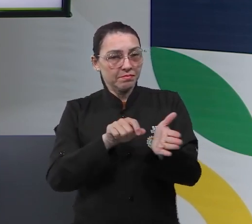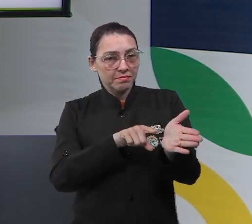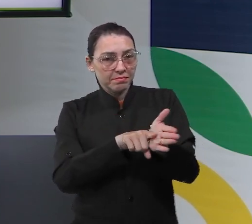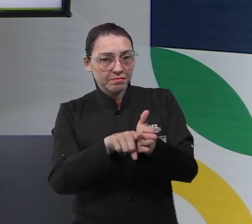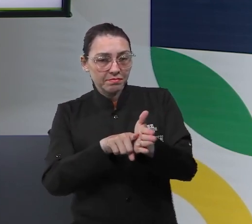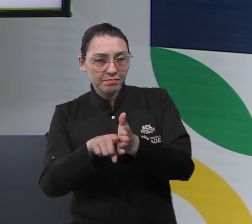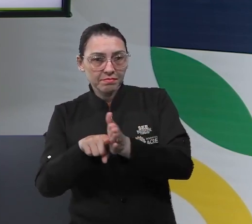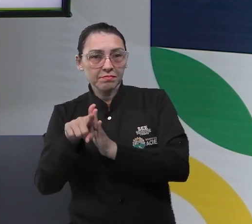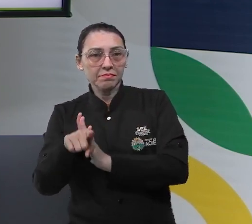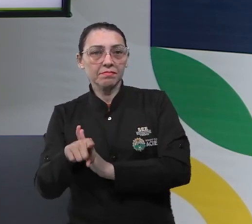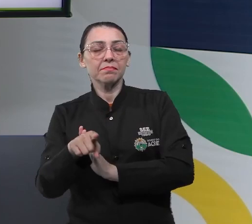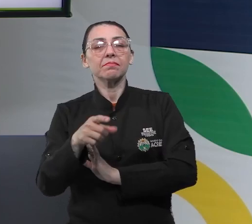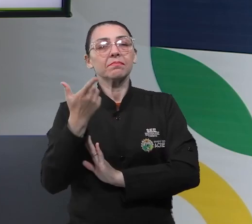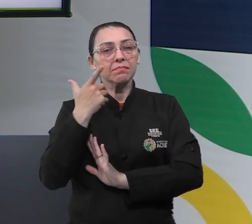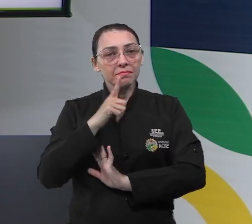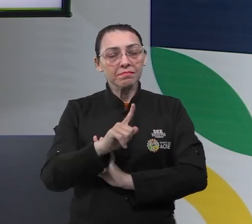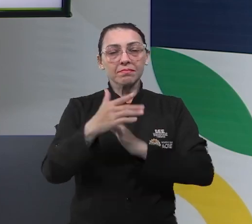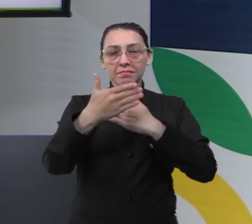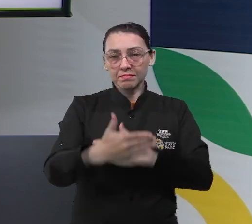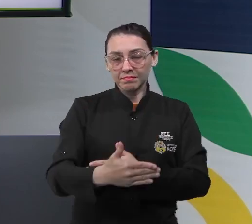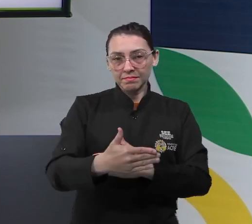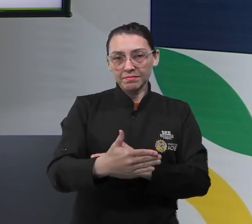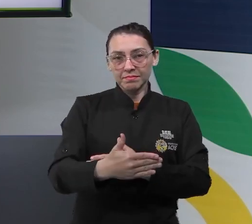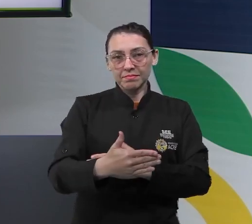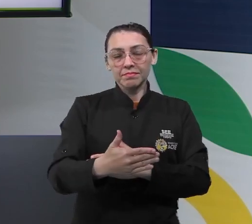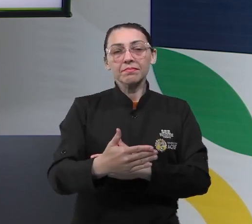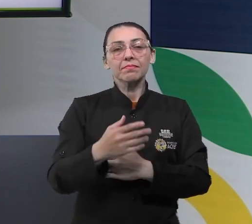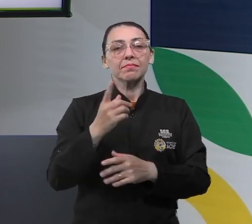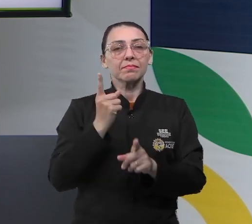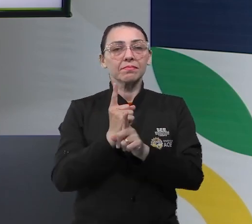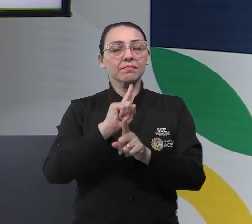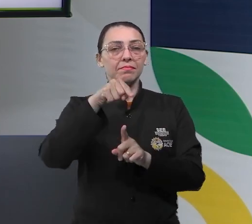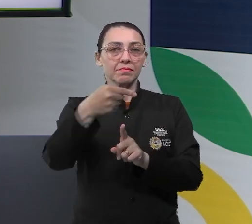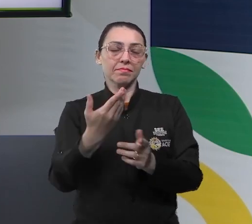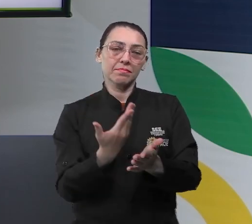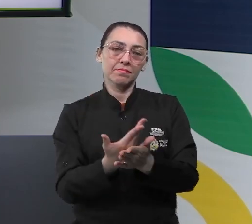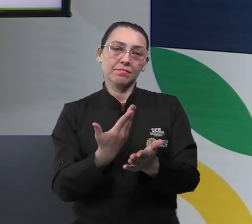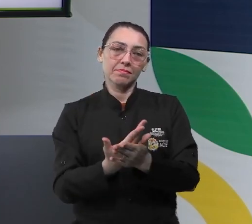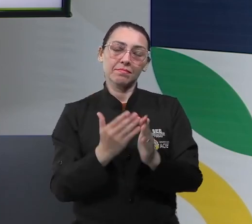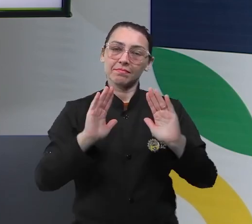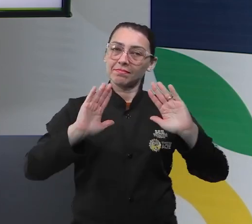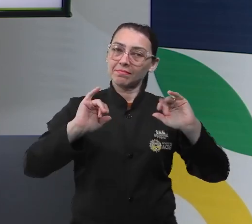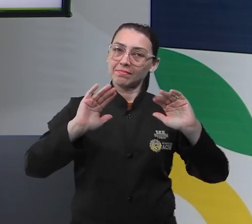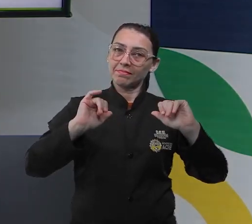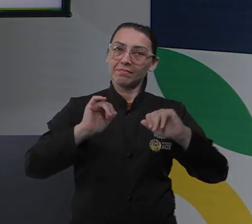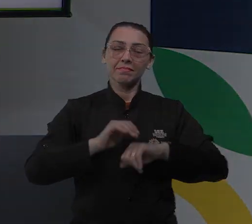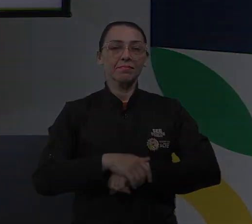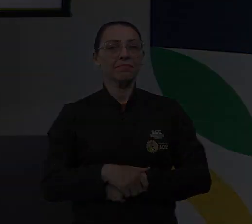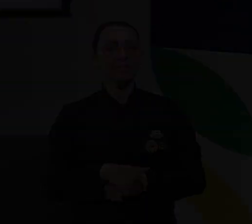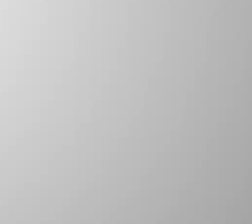pesquisa, que vocês vão se dar bem na prova, tá certo? Então a gente se encontra na próxima aula e tchau, tchau!